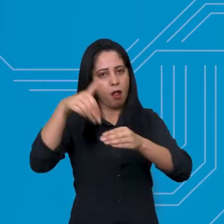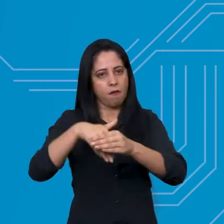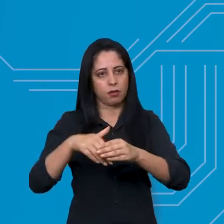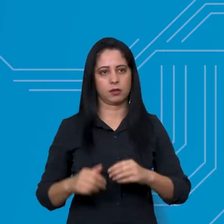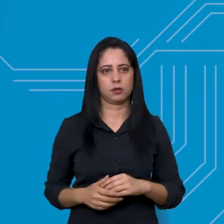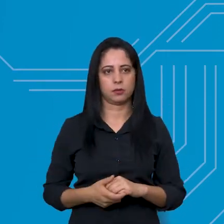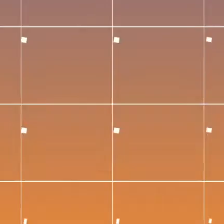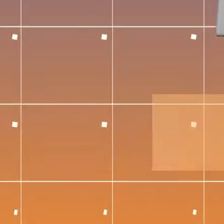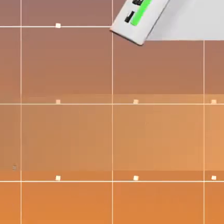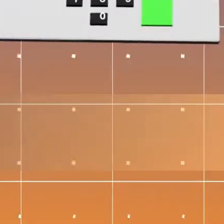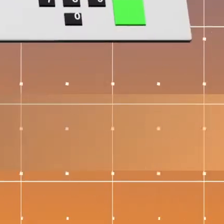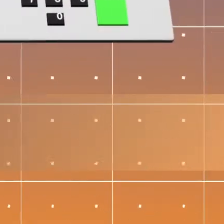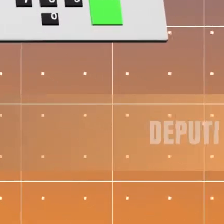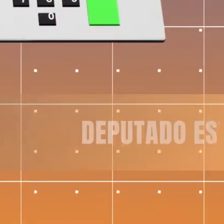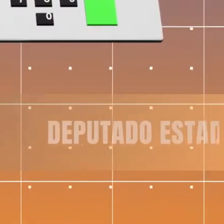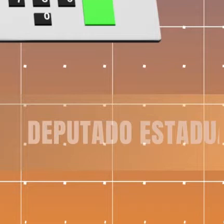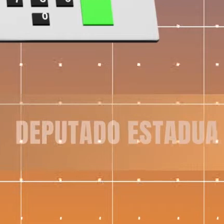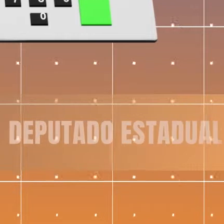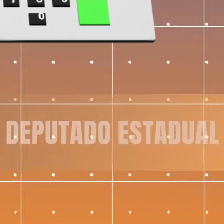processo eleitoral.